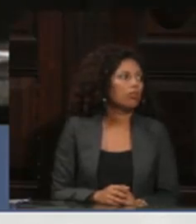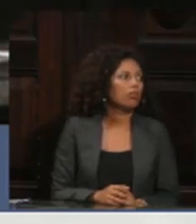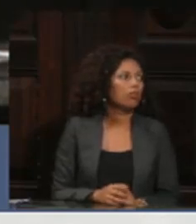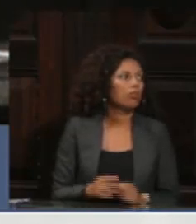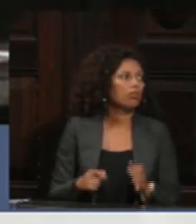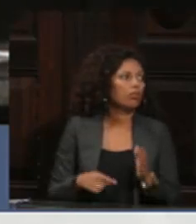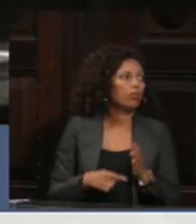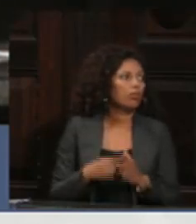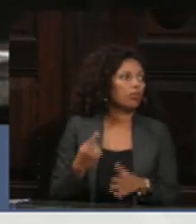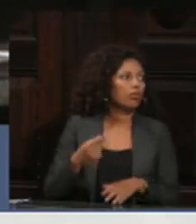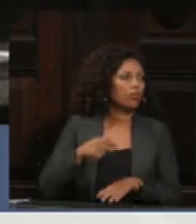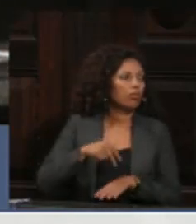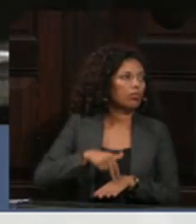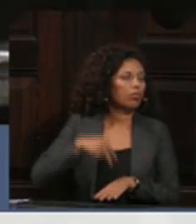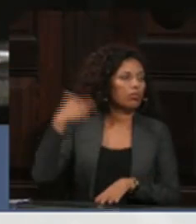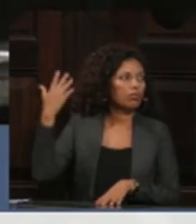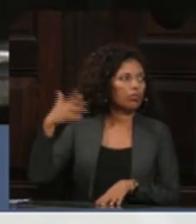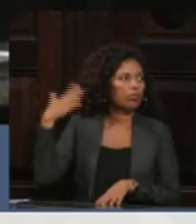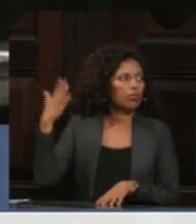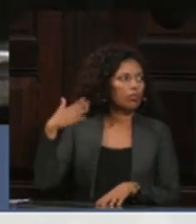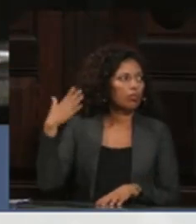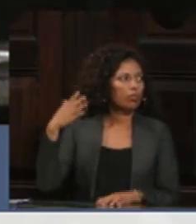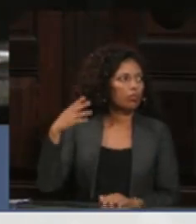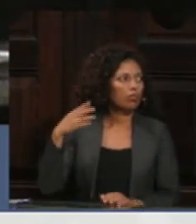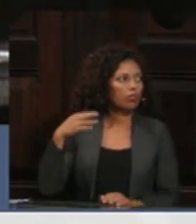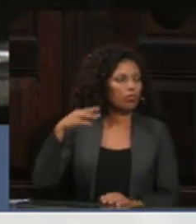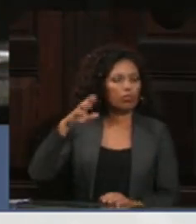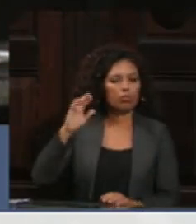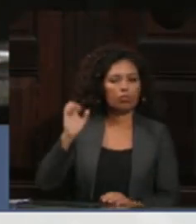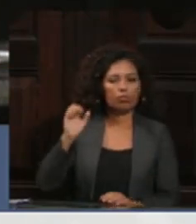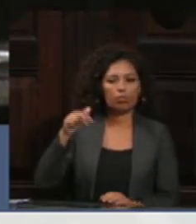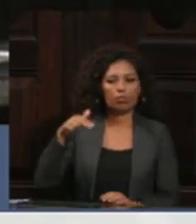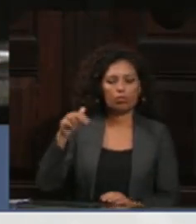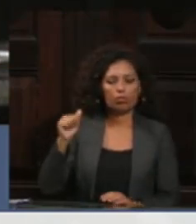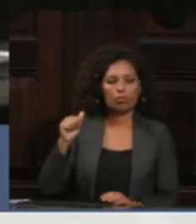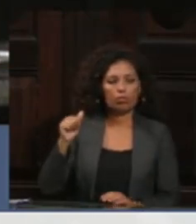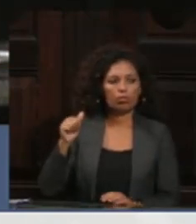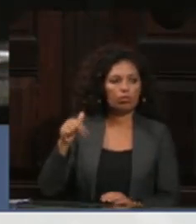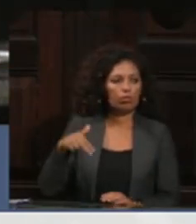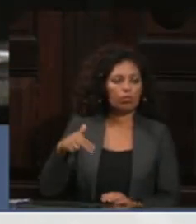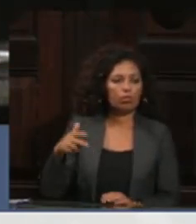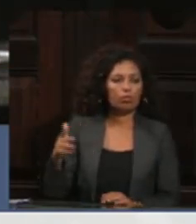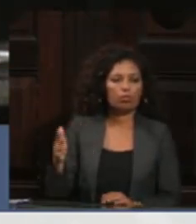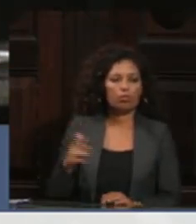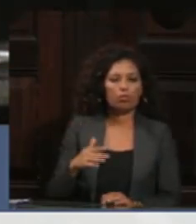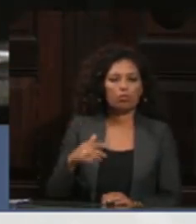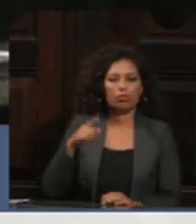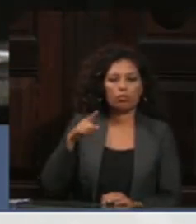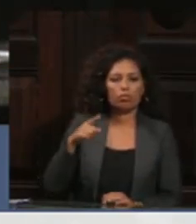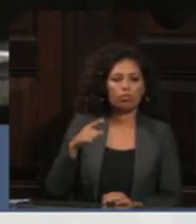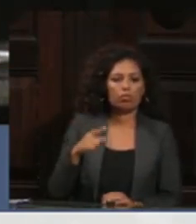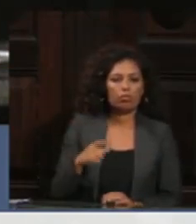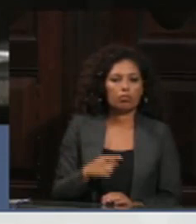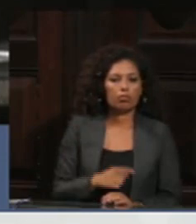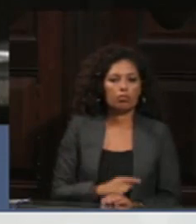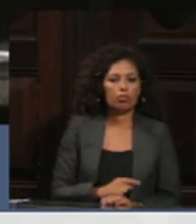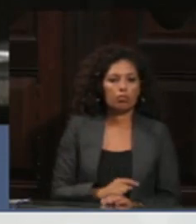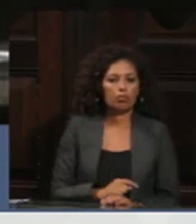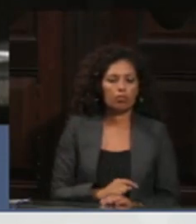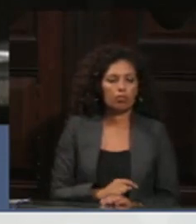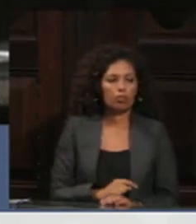Primeiro orador inscrito, nobre deputado Renan Ferreirinha. Vossa Excelência dispõe de 10